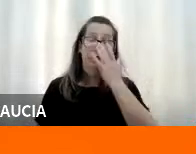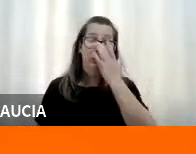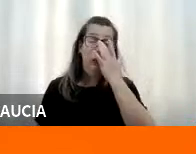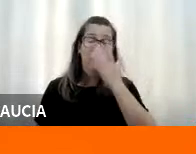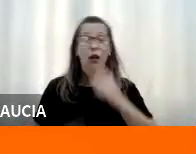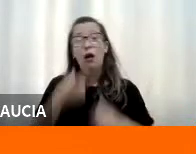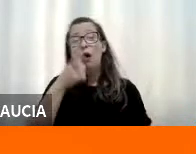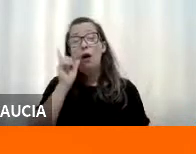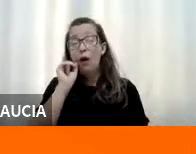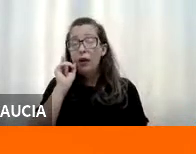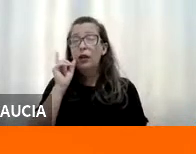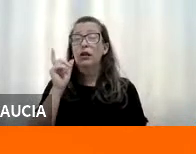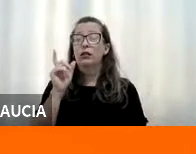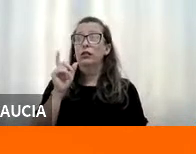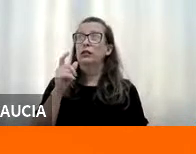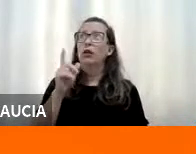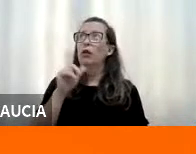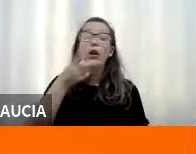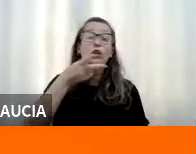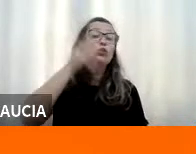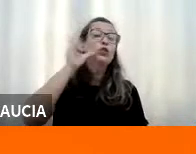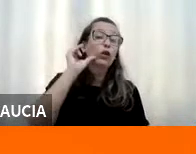Ontem mesmo, na verdade, antes de ontem,